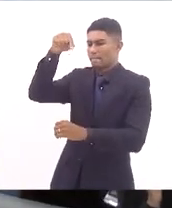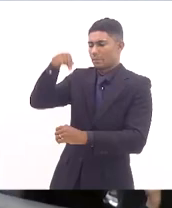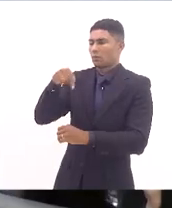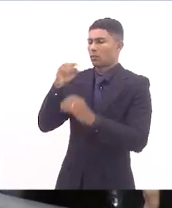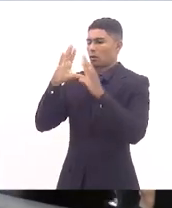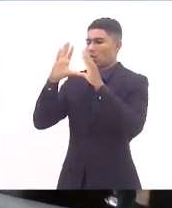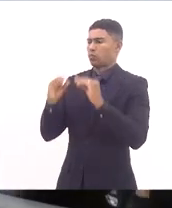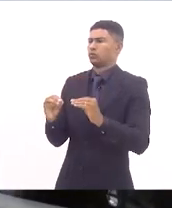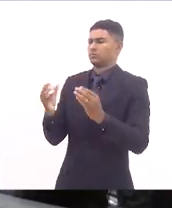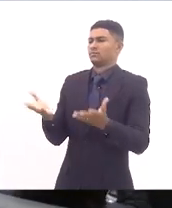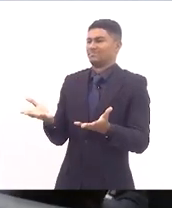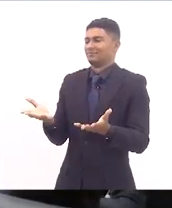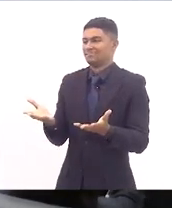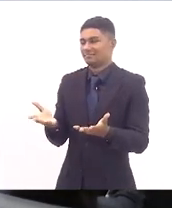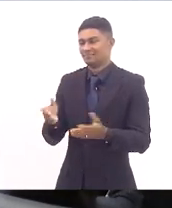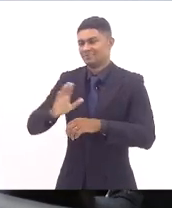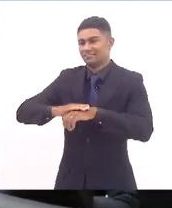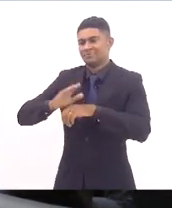é